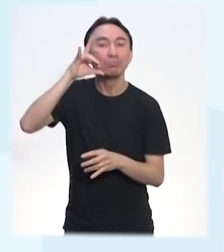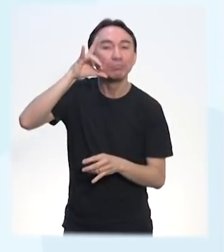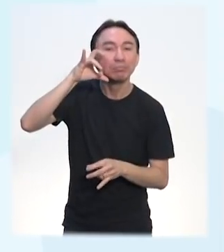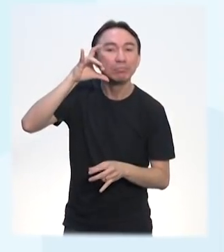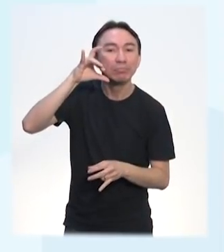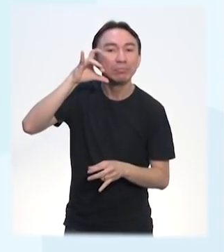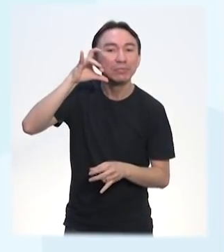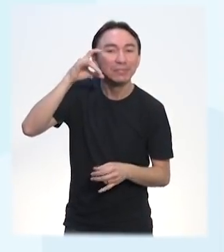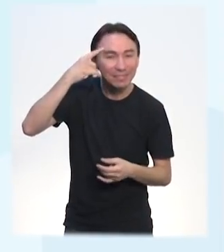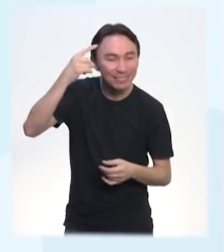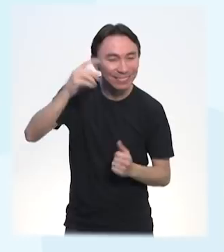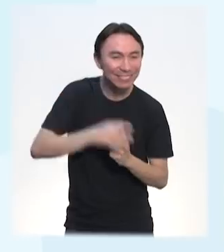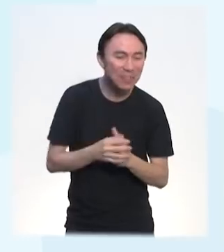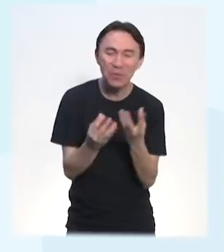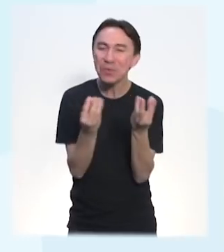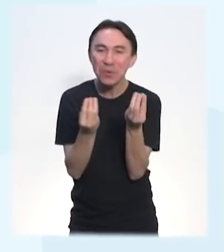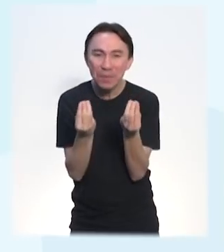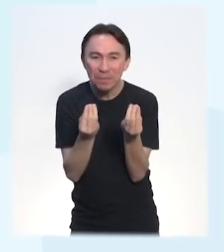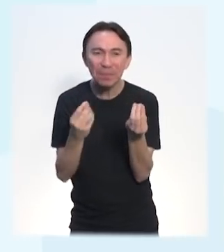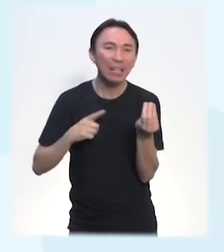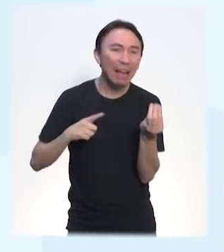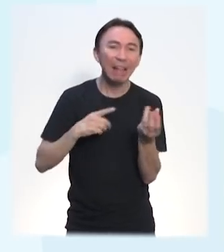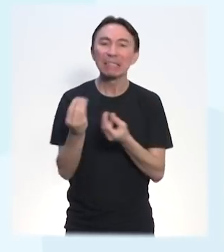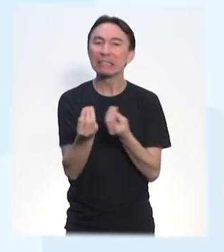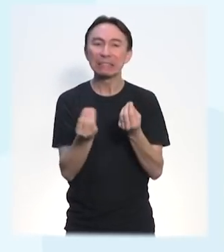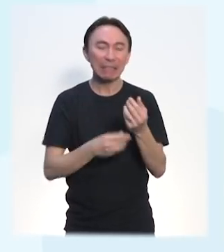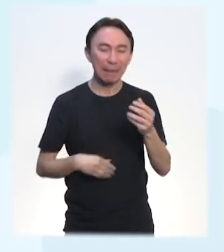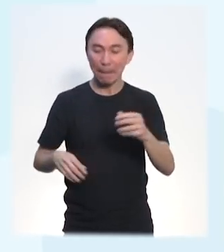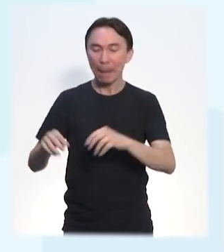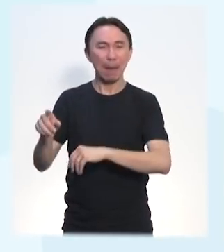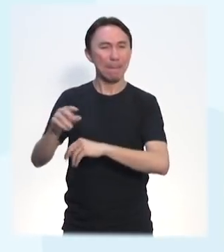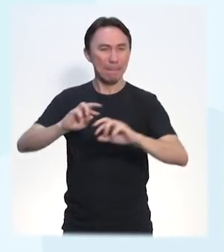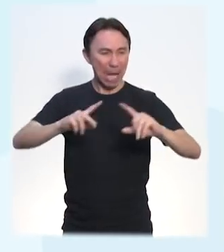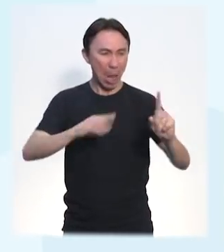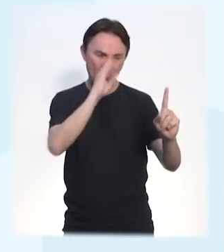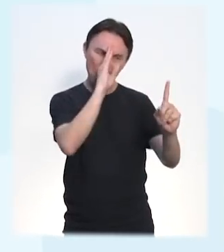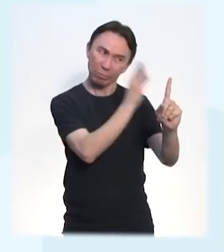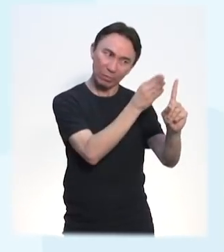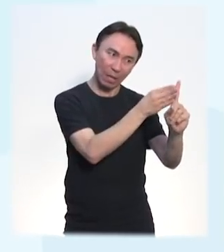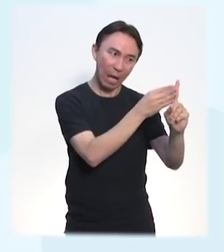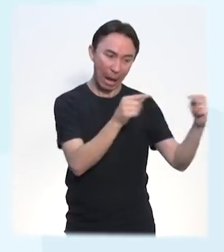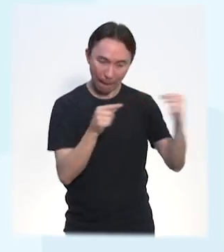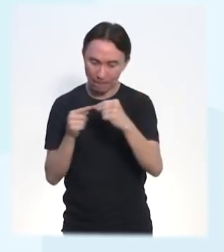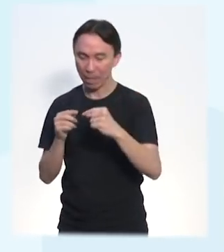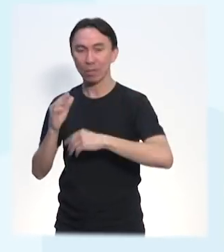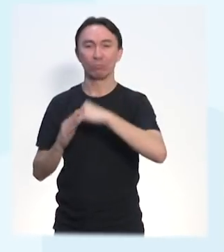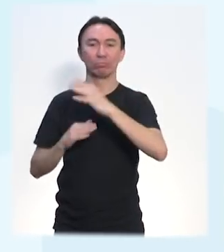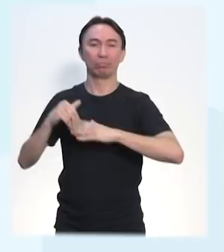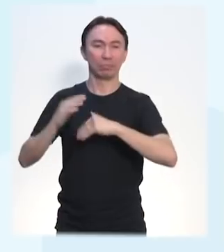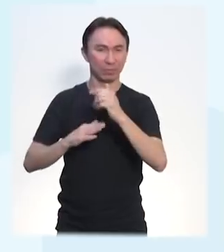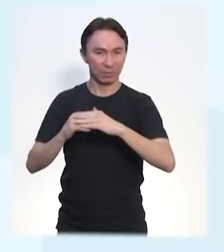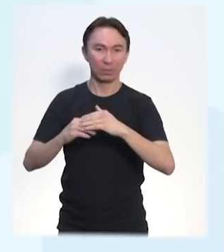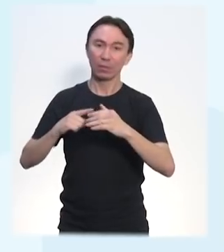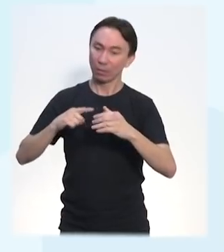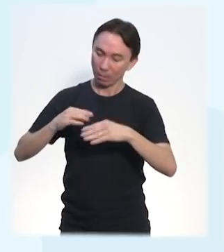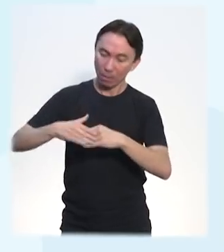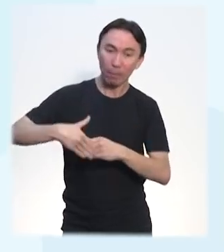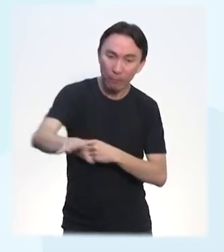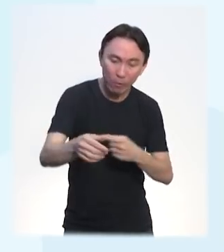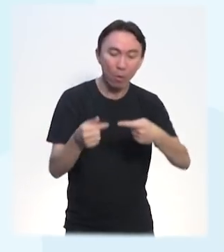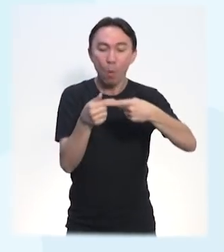serão relacionadas à habilidade. Nós vamos fazer isso durante 3 semanas a partir de hoje, né? Então, serão